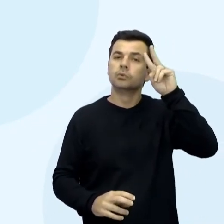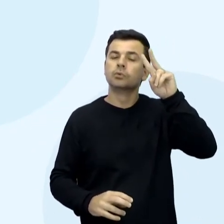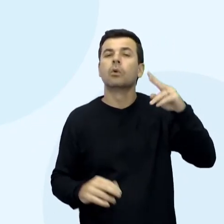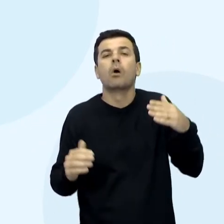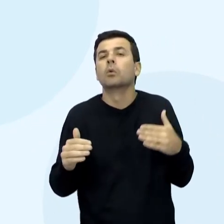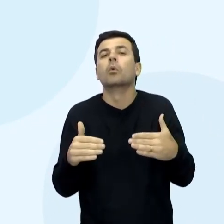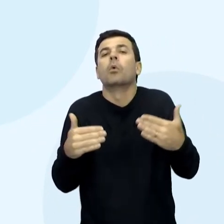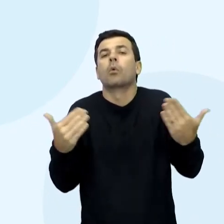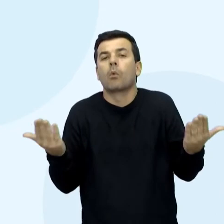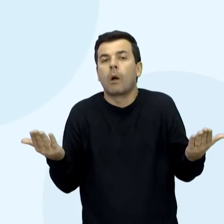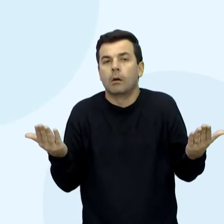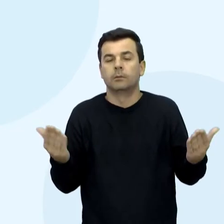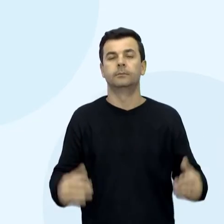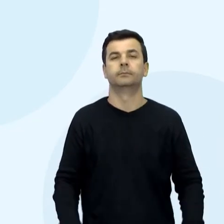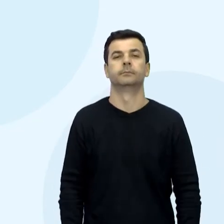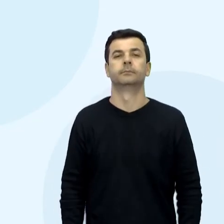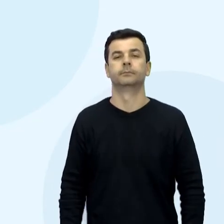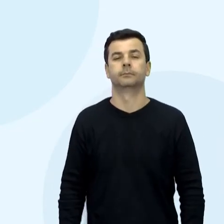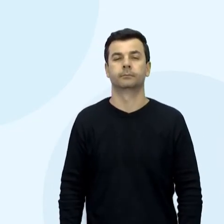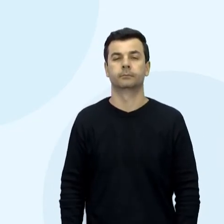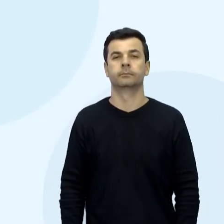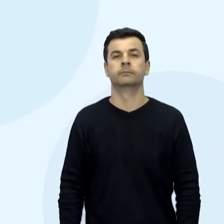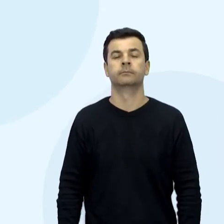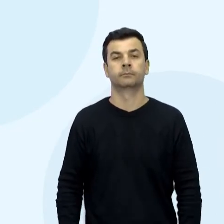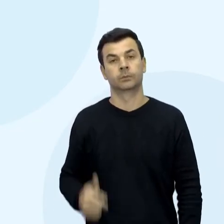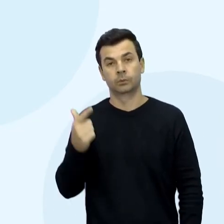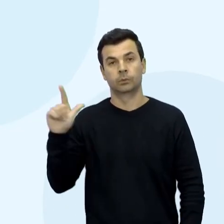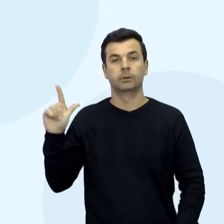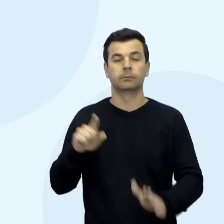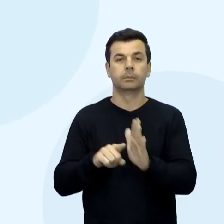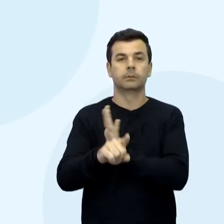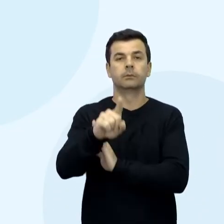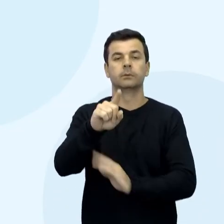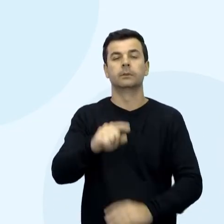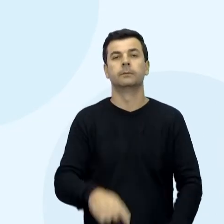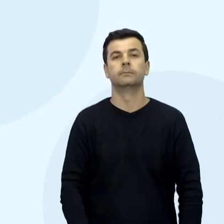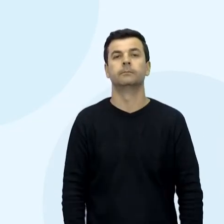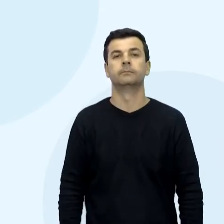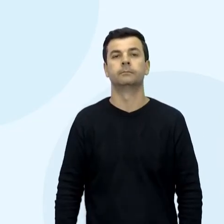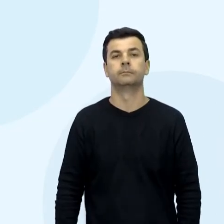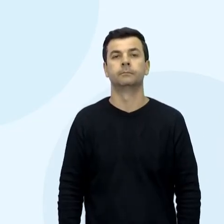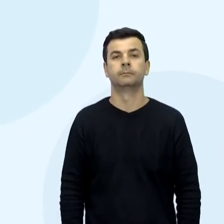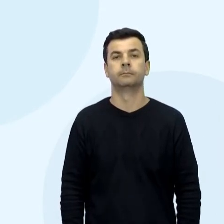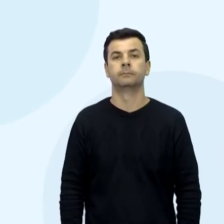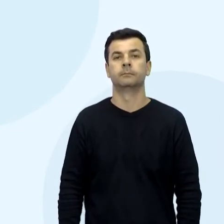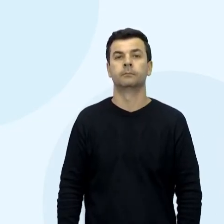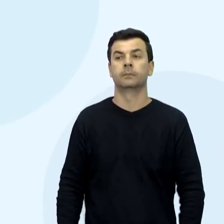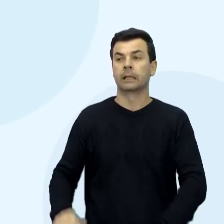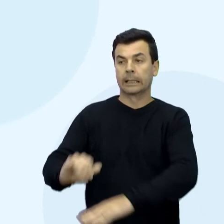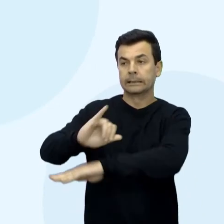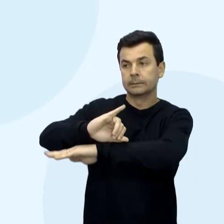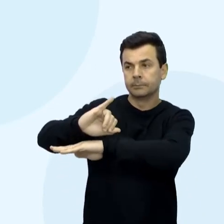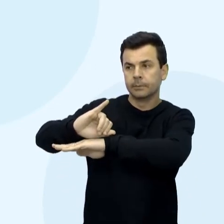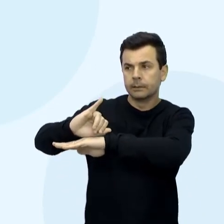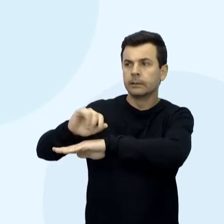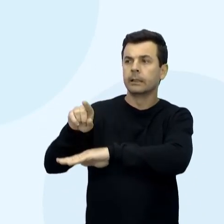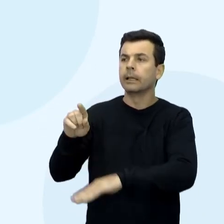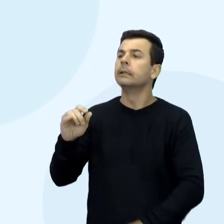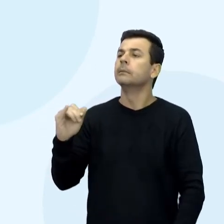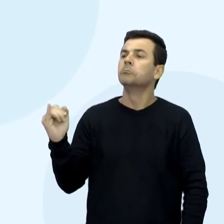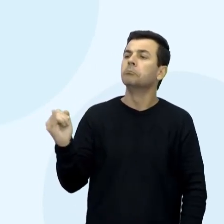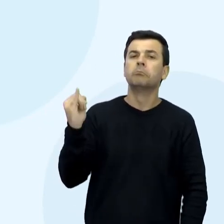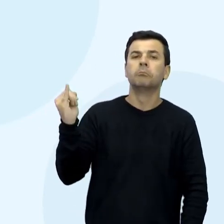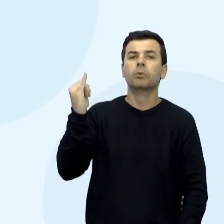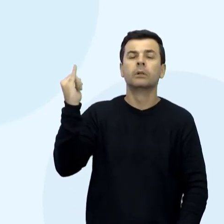qual que é o contexto histórico dele? Próxima pergunta. Qual é a importância desse patrimônio para o